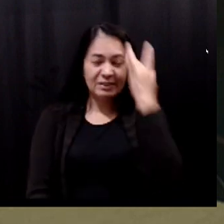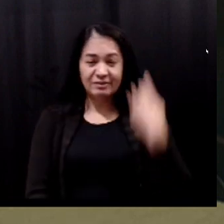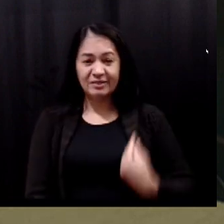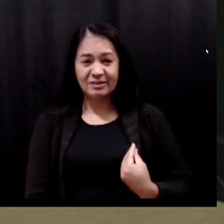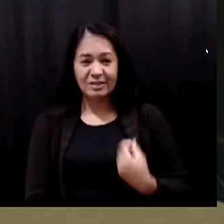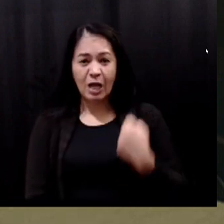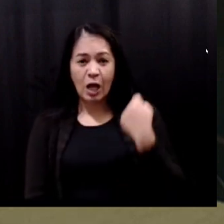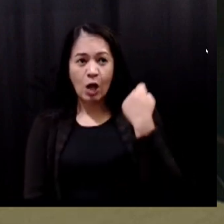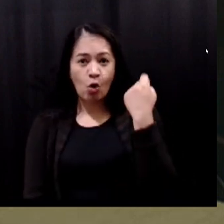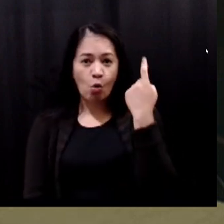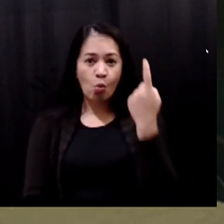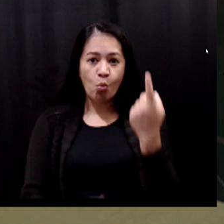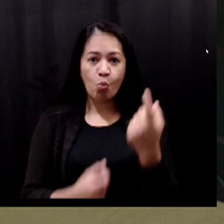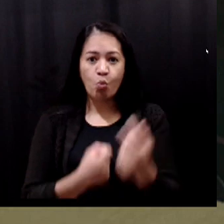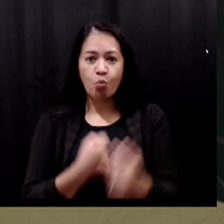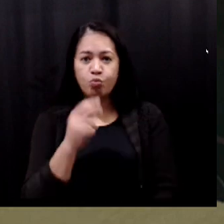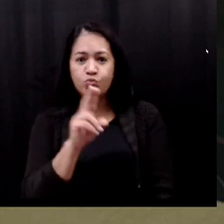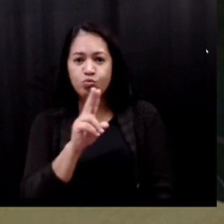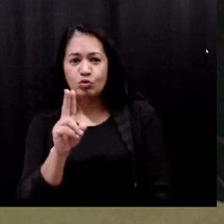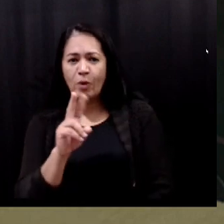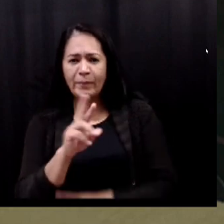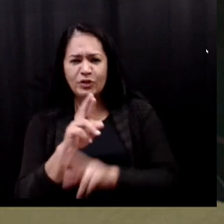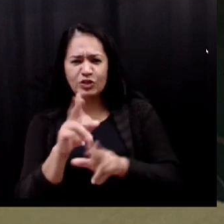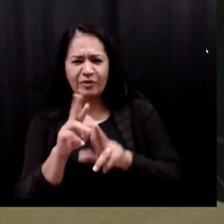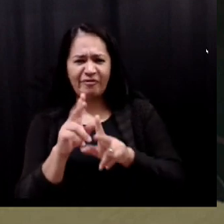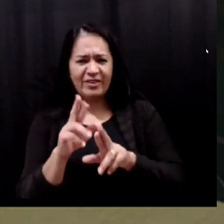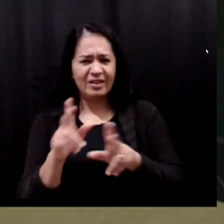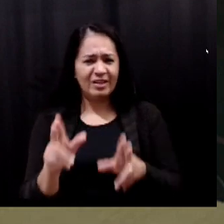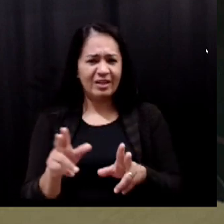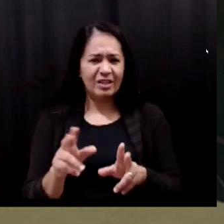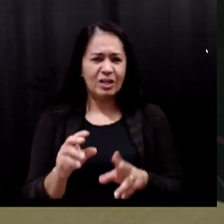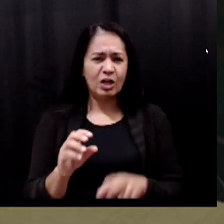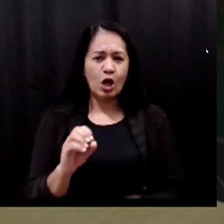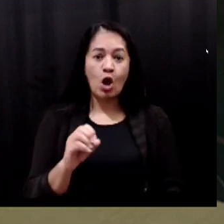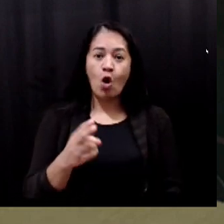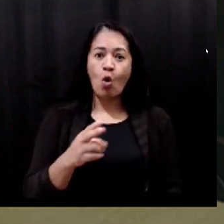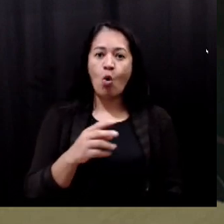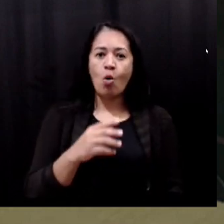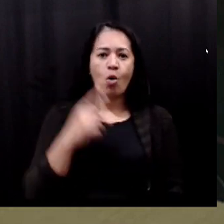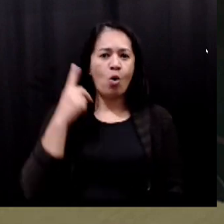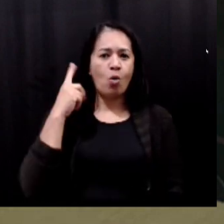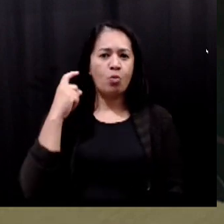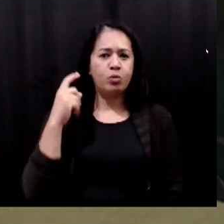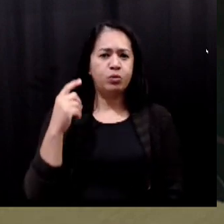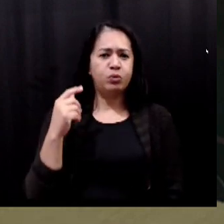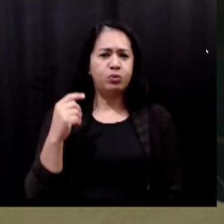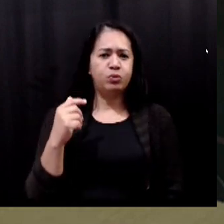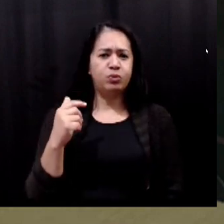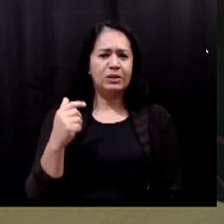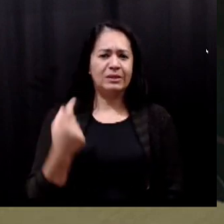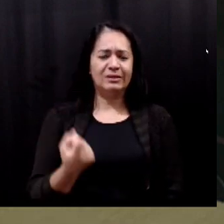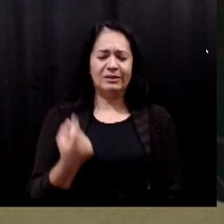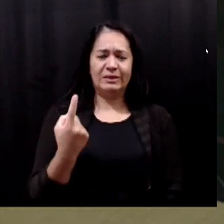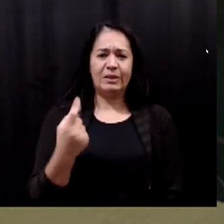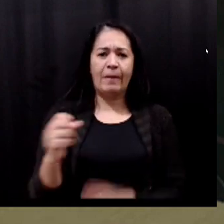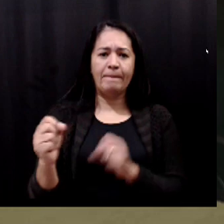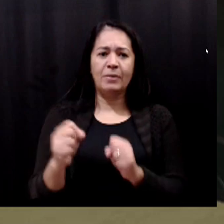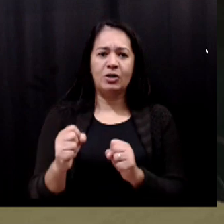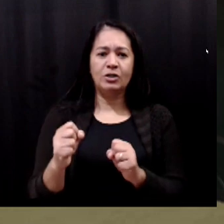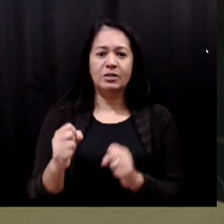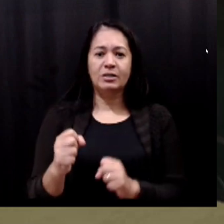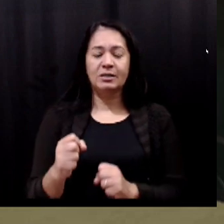nomes diferentes, raros ou com sonoridade incomum podem virar alvo de piadas e